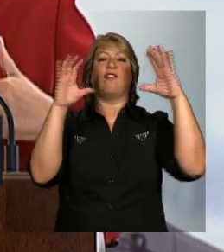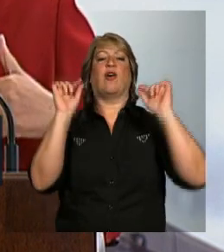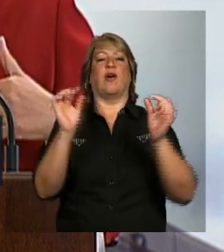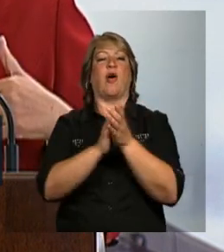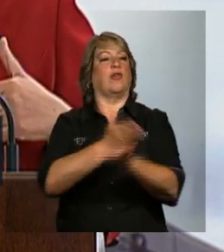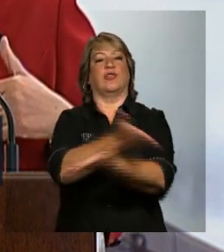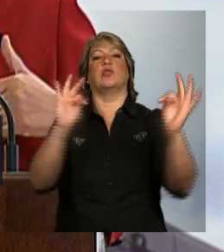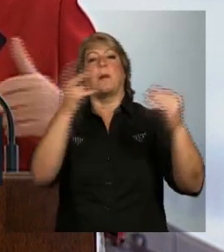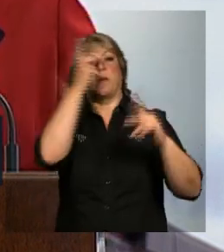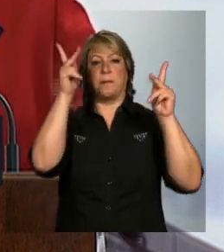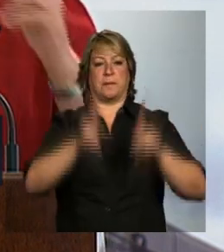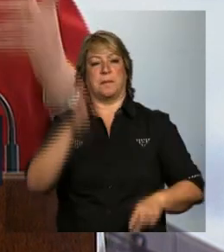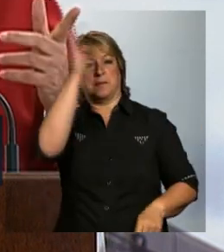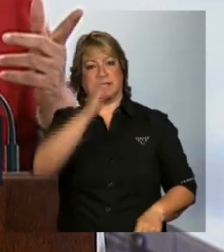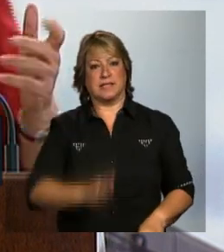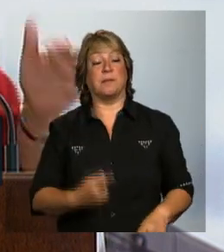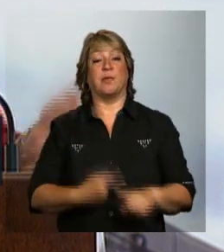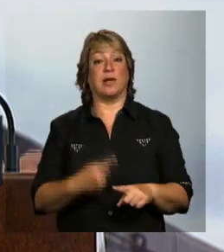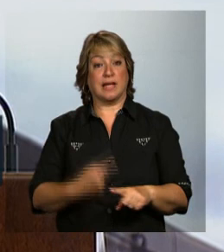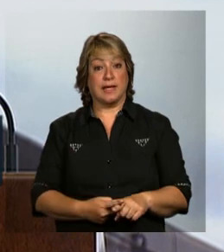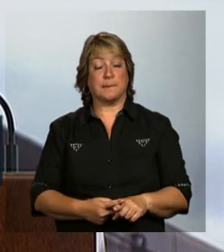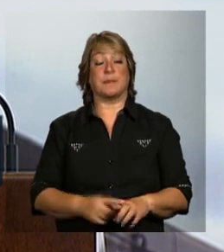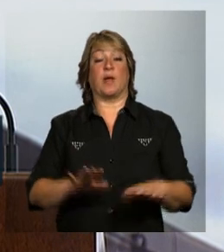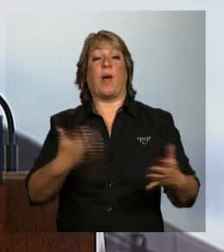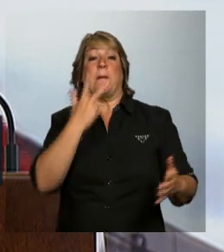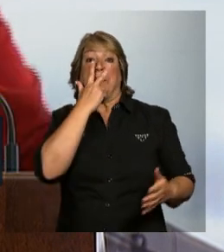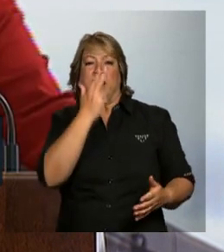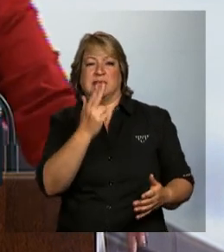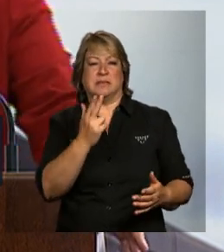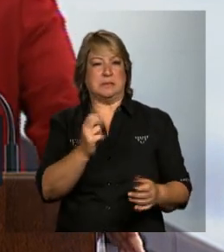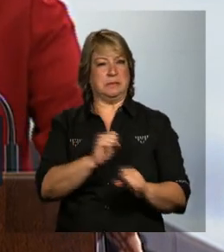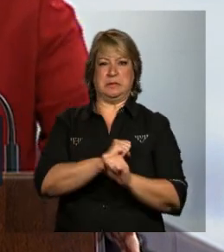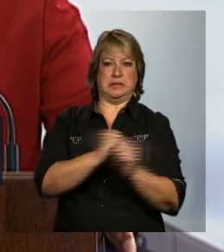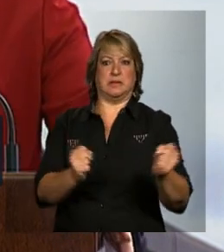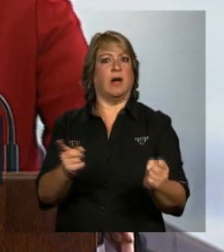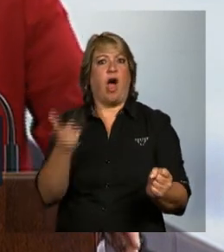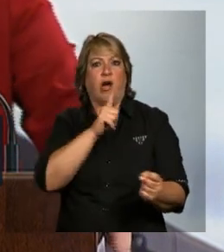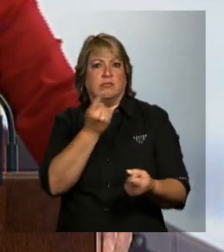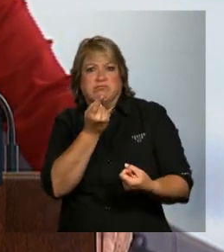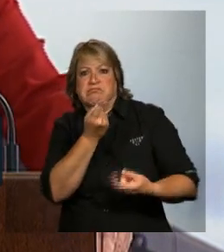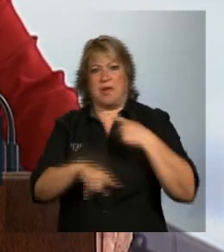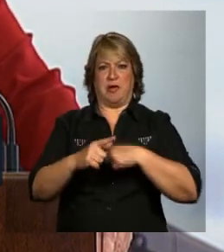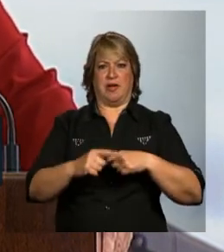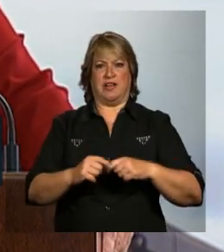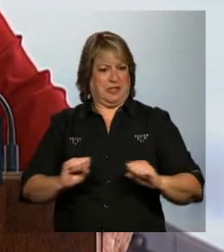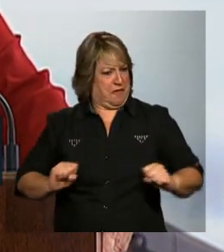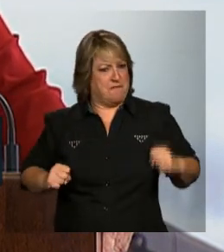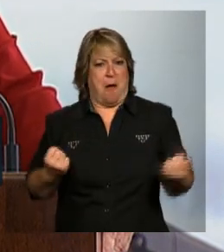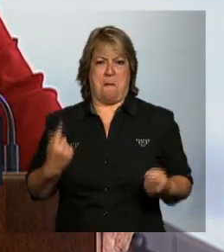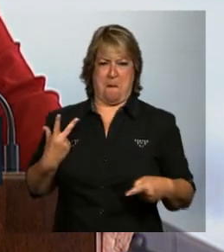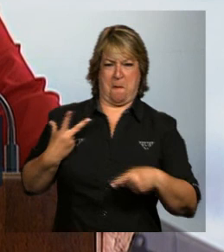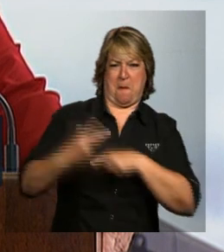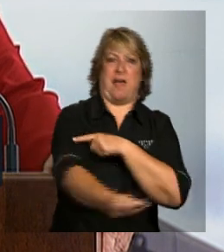homenageando todo o povo brasileiro porque quando parece que é impossível elas tiram forças não se sabe